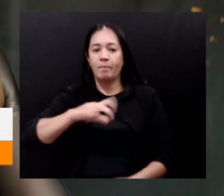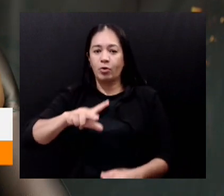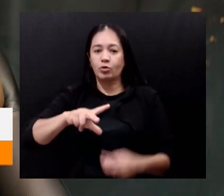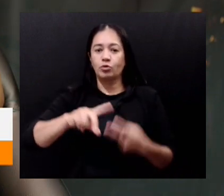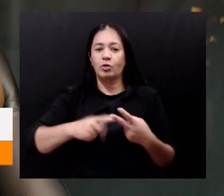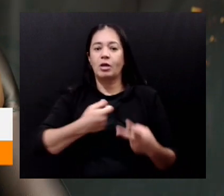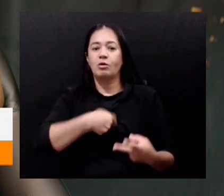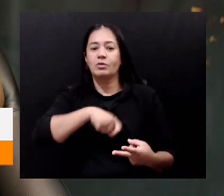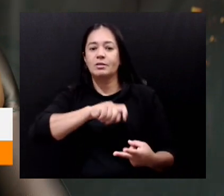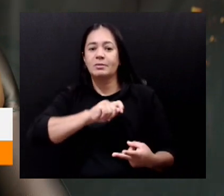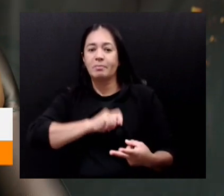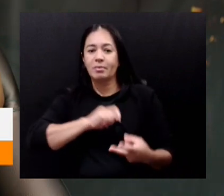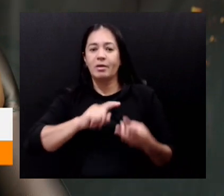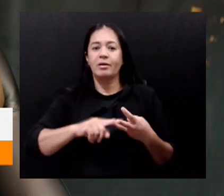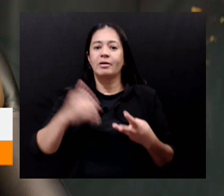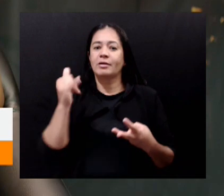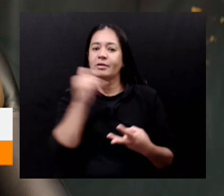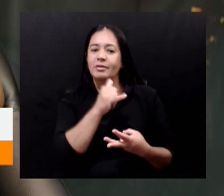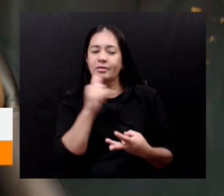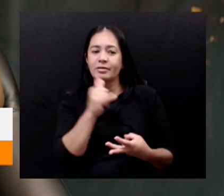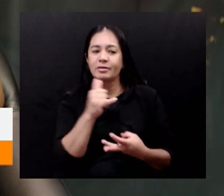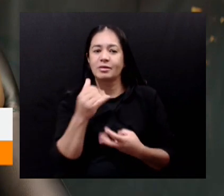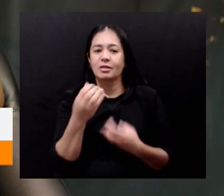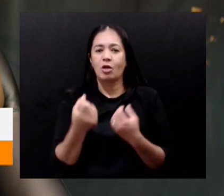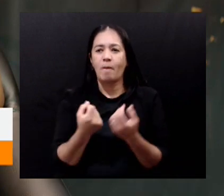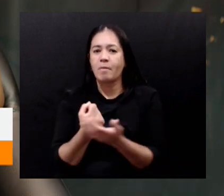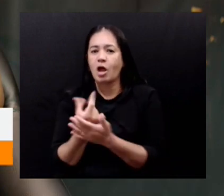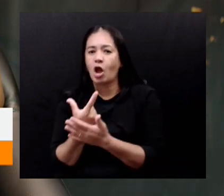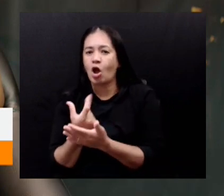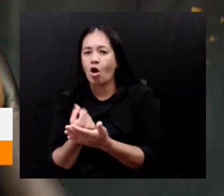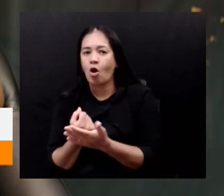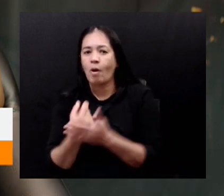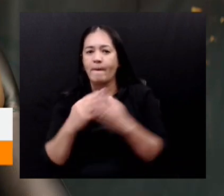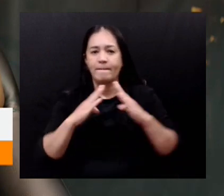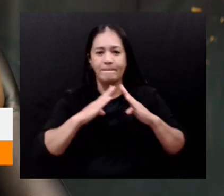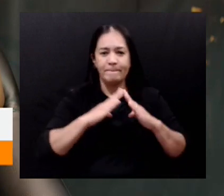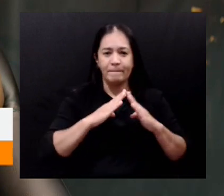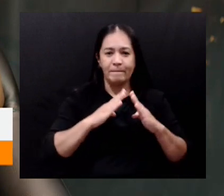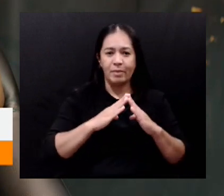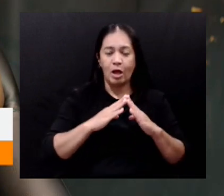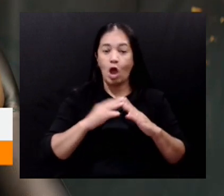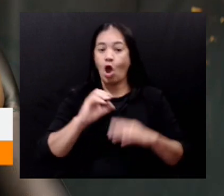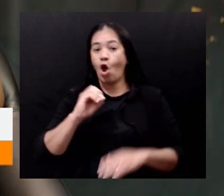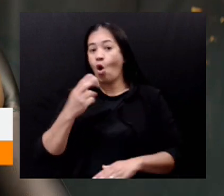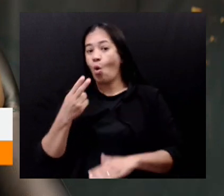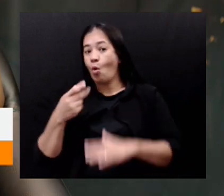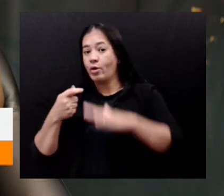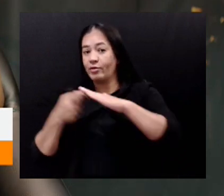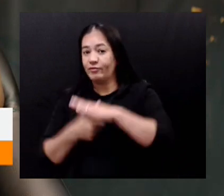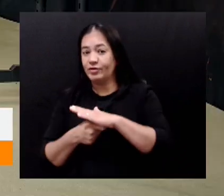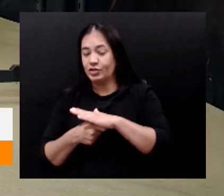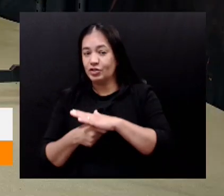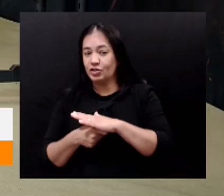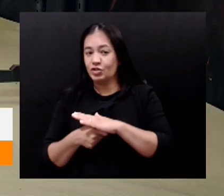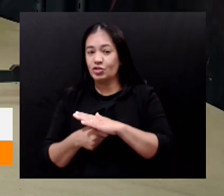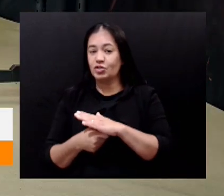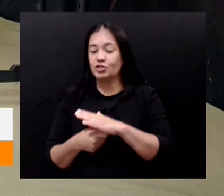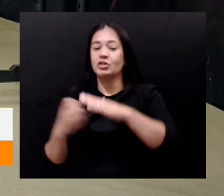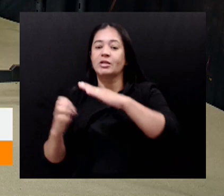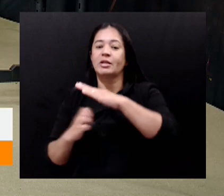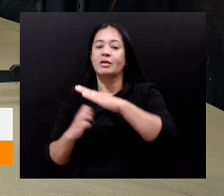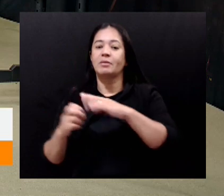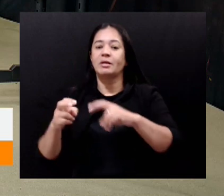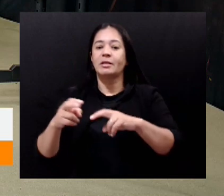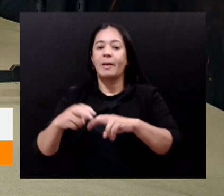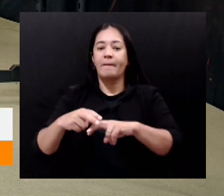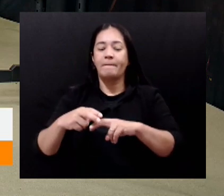E aquela história de comprar imóveis ou investir em empresas em troca de cidadania, como acontece em Portugal? Isso é real?